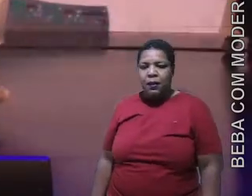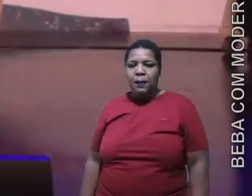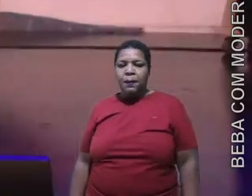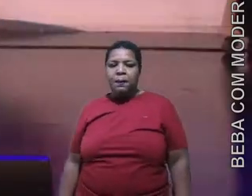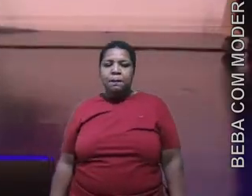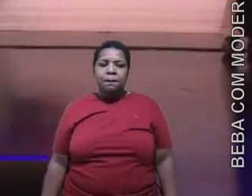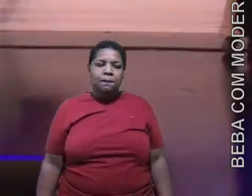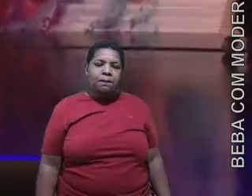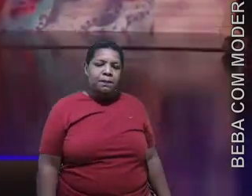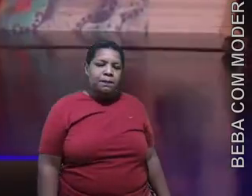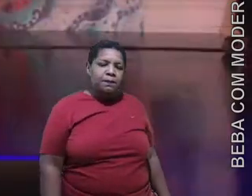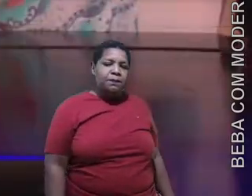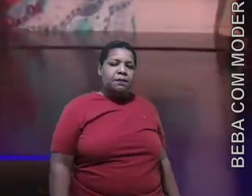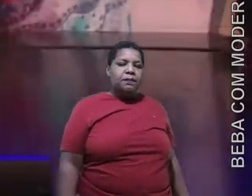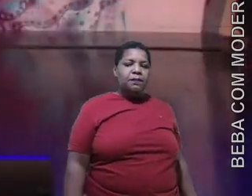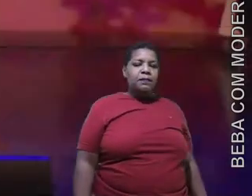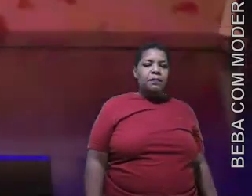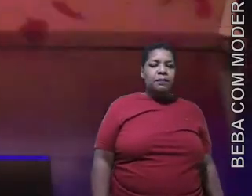e